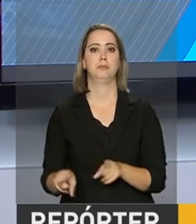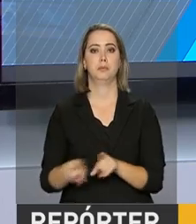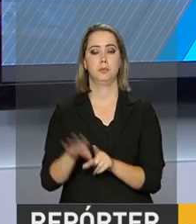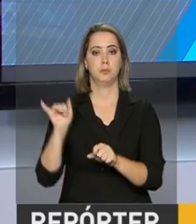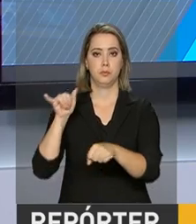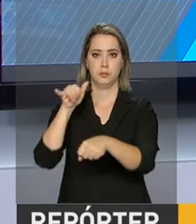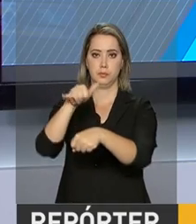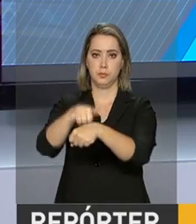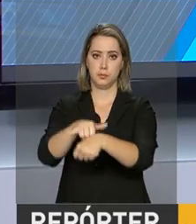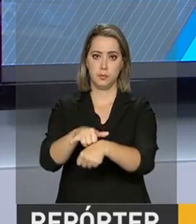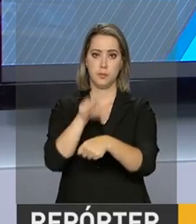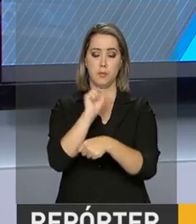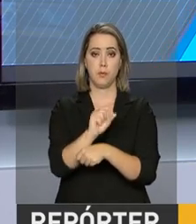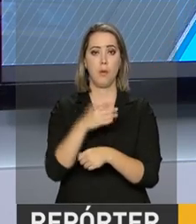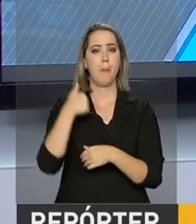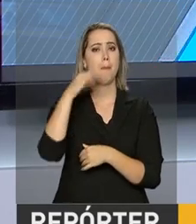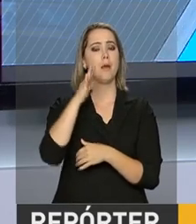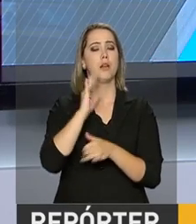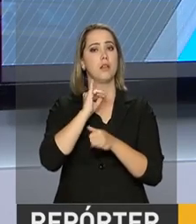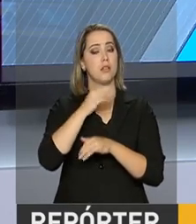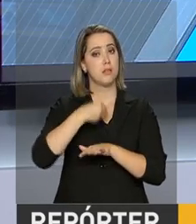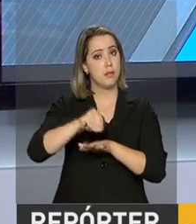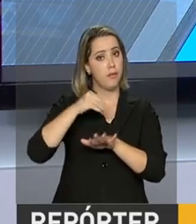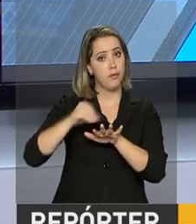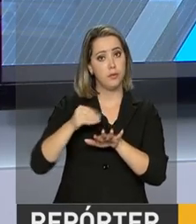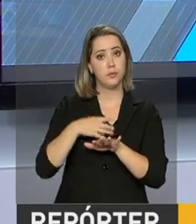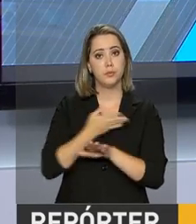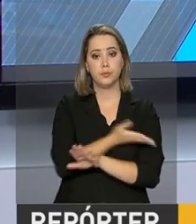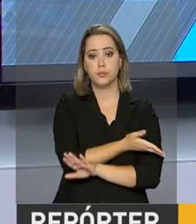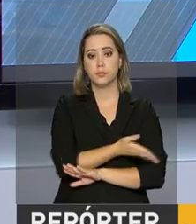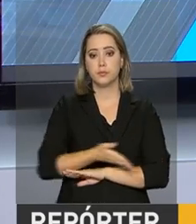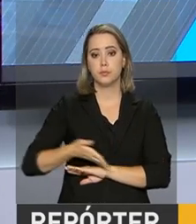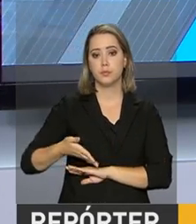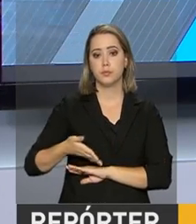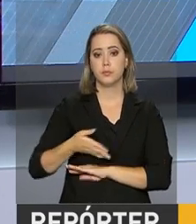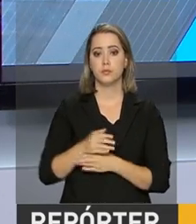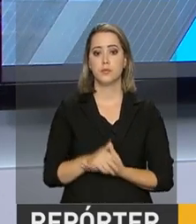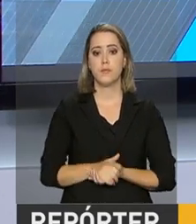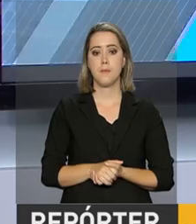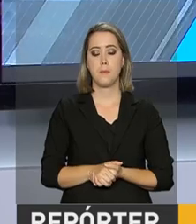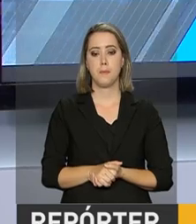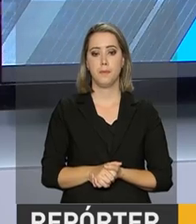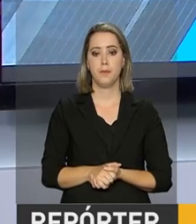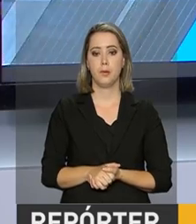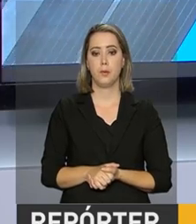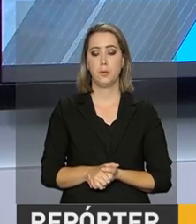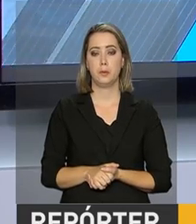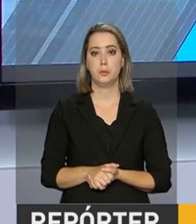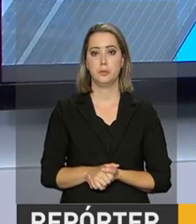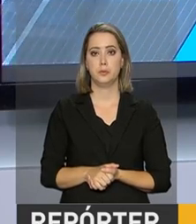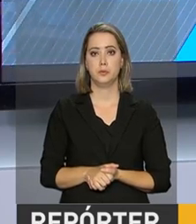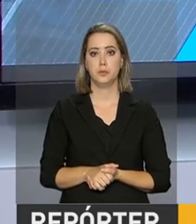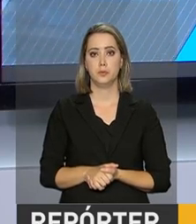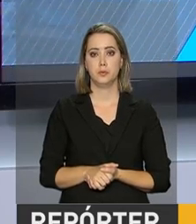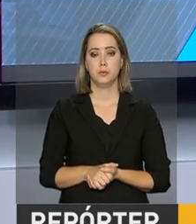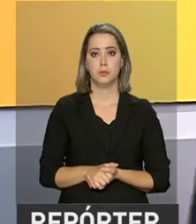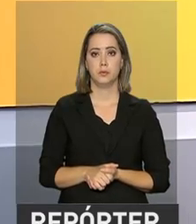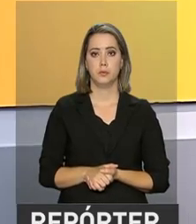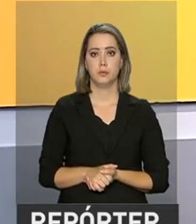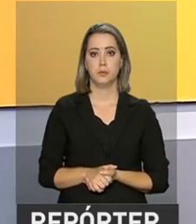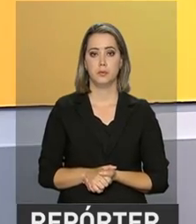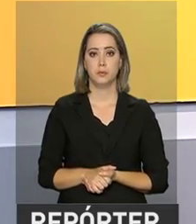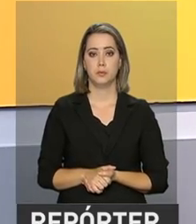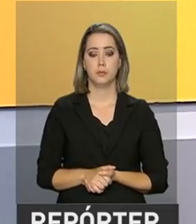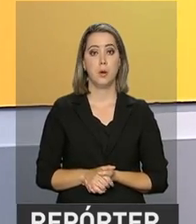transporte aéreo mais informações sobre as novas regras estão disponíveis na página da anak na internet